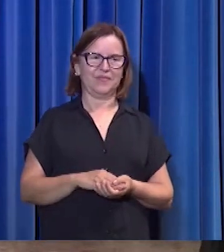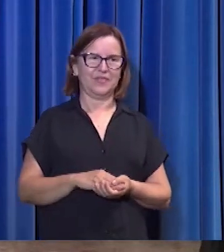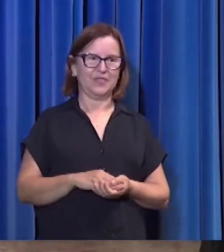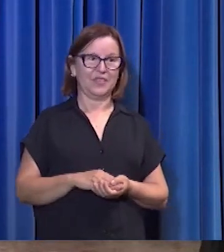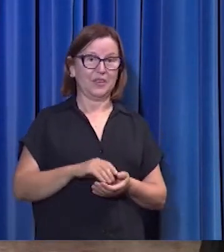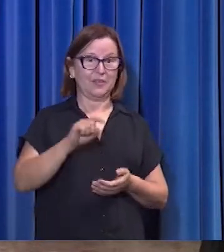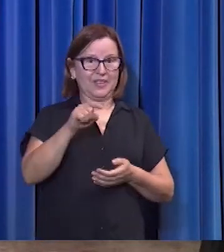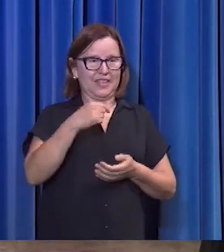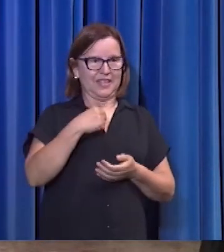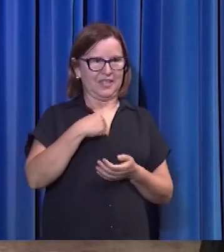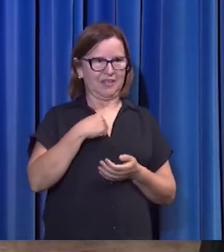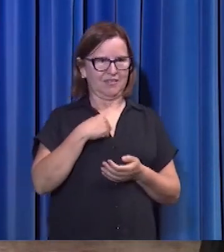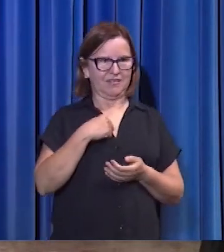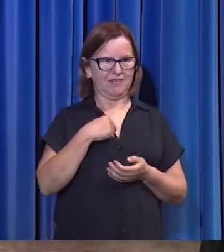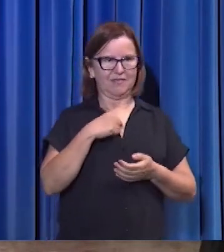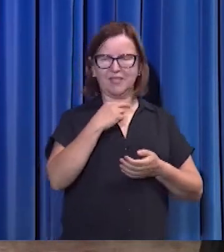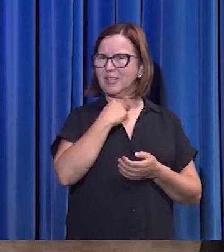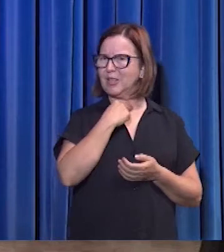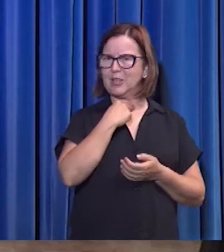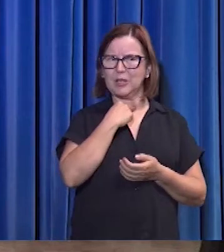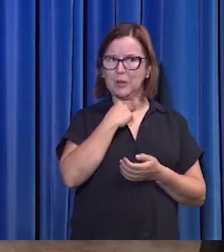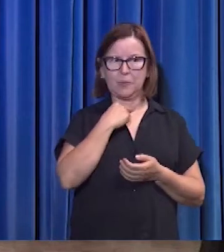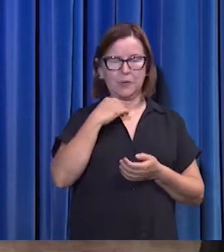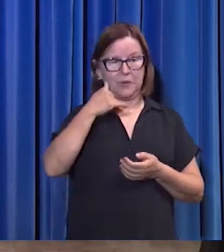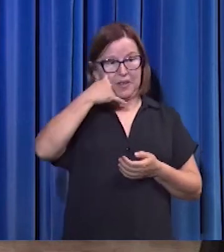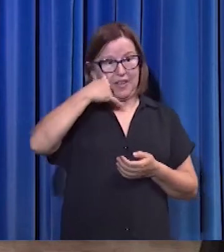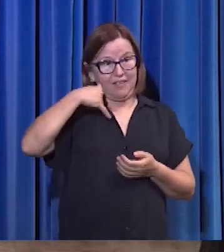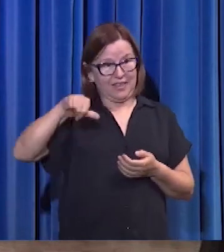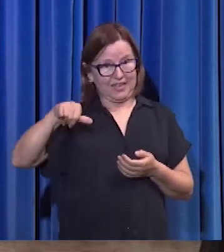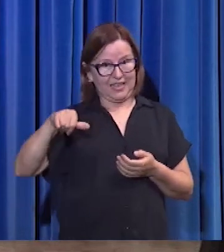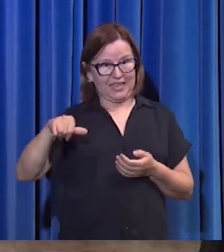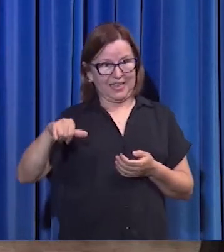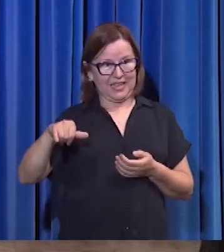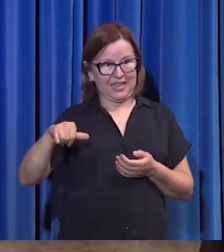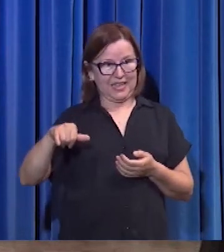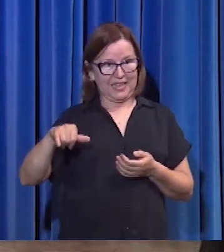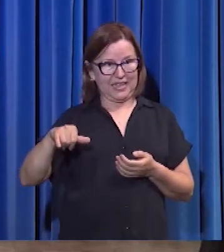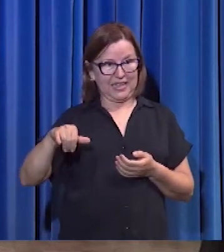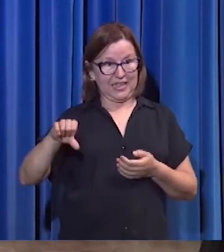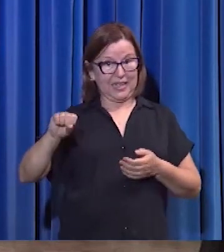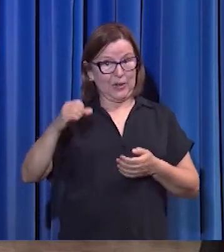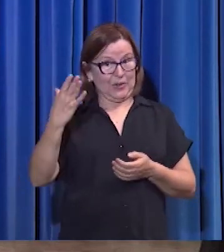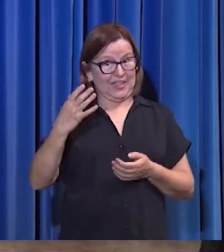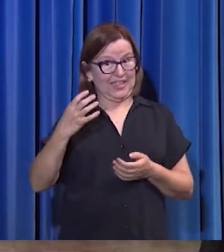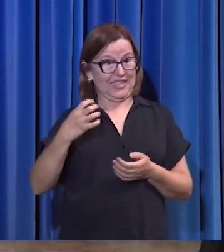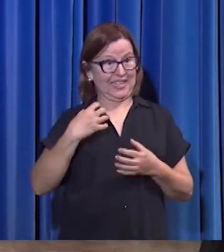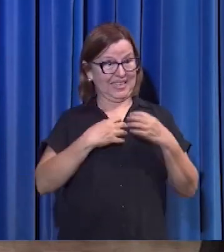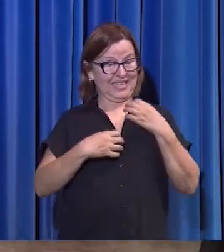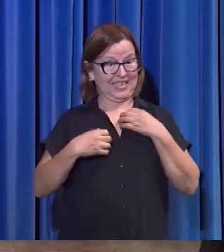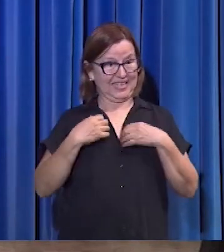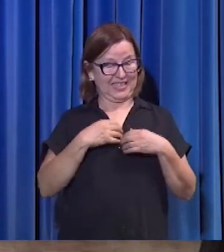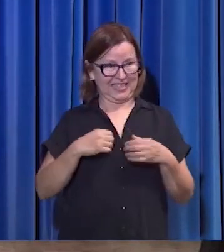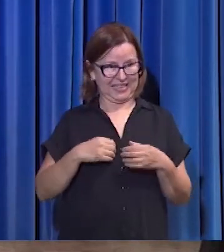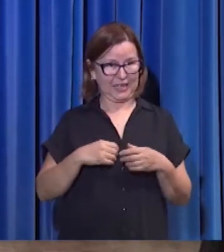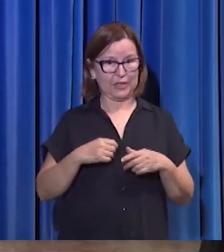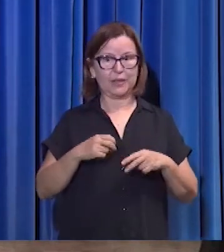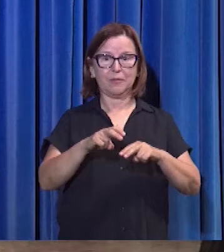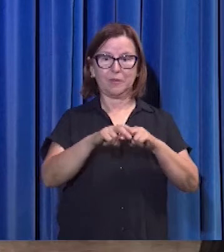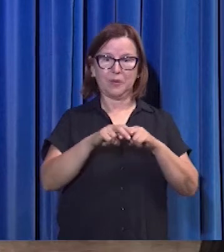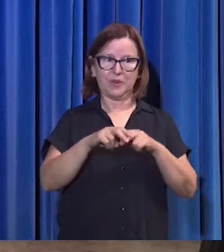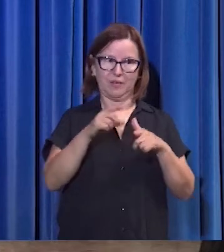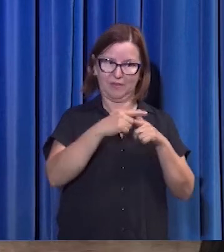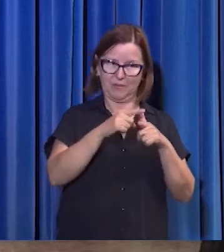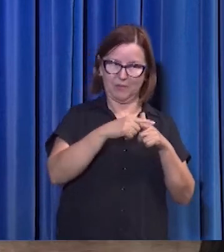Você e eu não podemos evitar que a ansiedade chegue a nós, diante das circunstâncias da